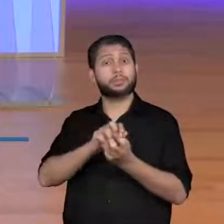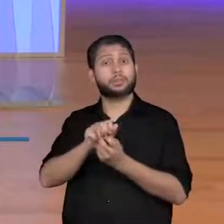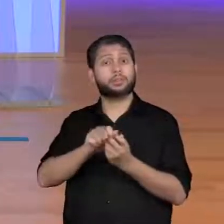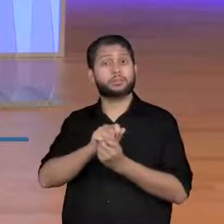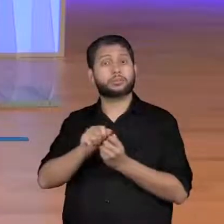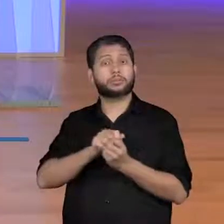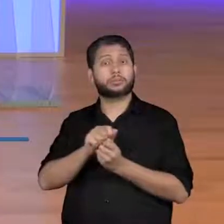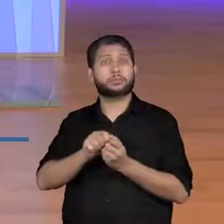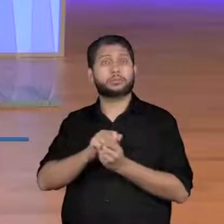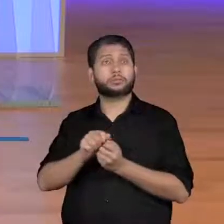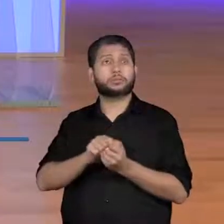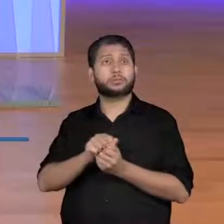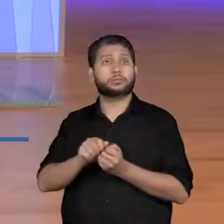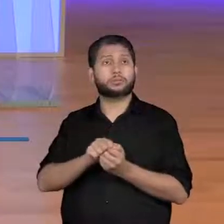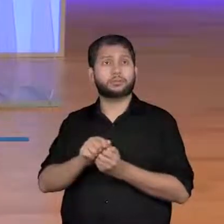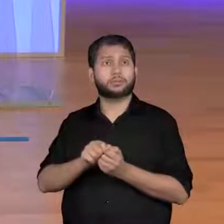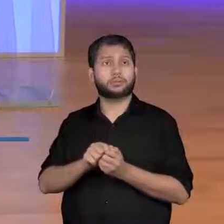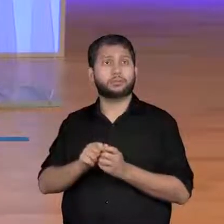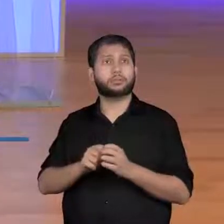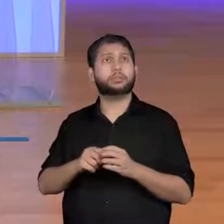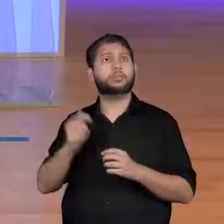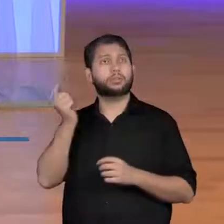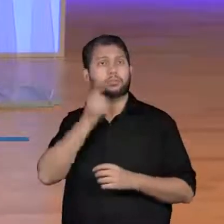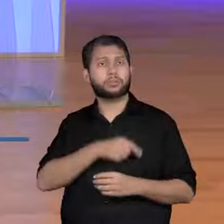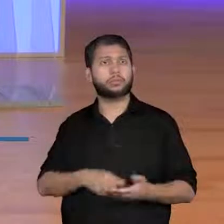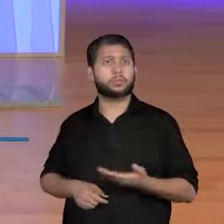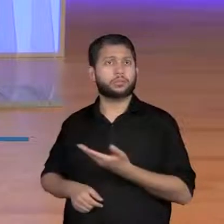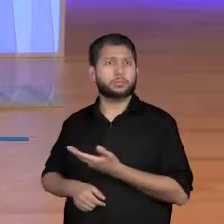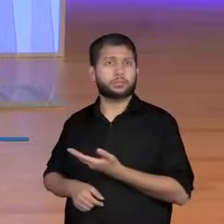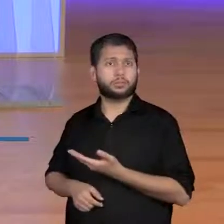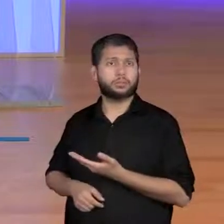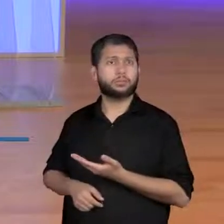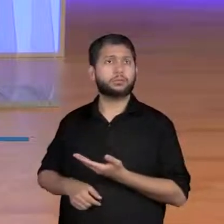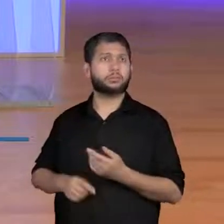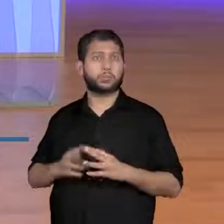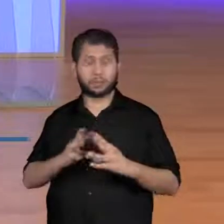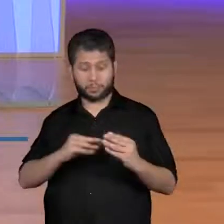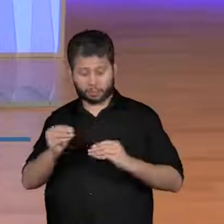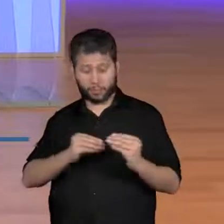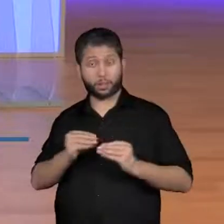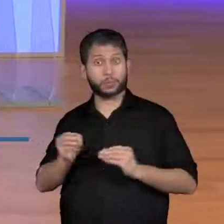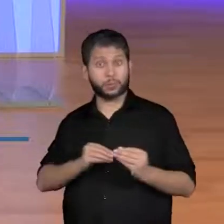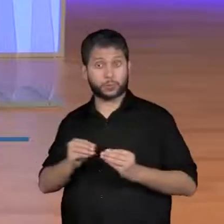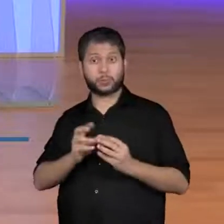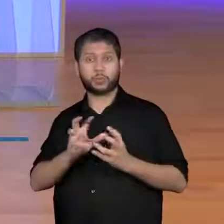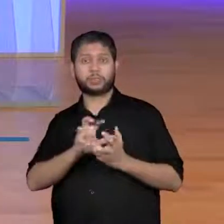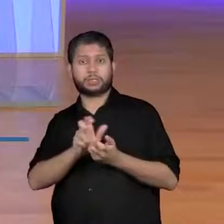um plástico, aqui está envolvendo uma massinha, mas o que eu estou mexendo é o plástico. É o plástico.